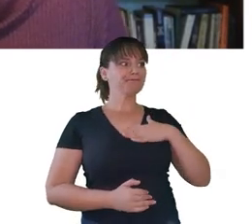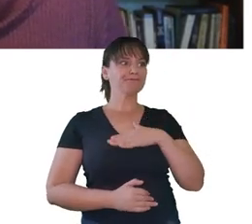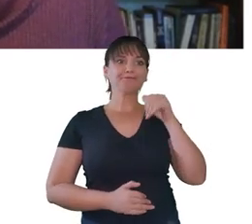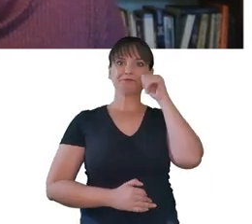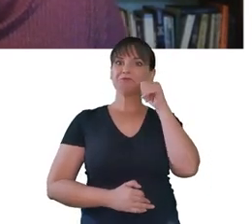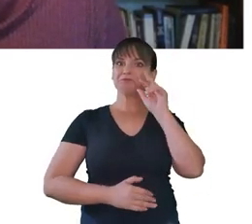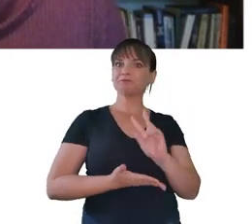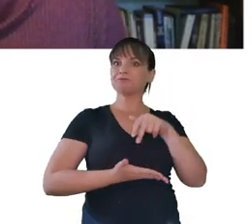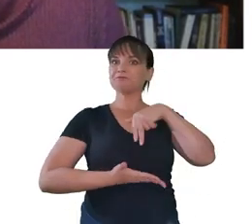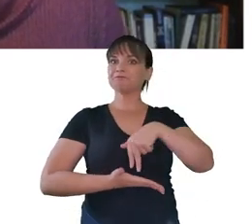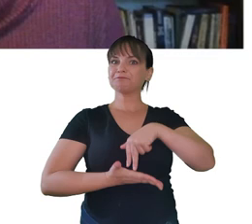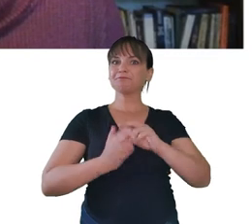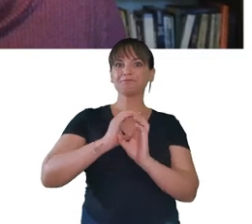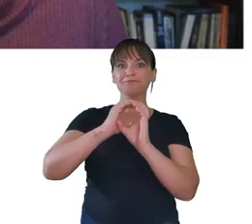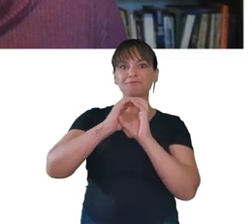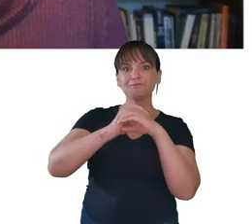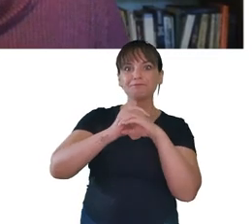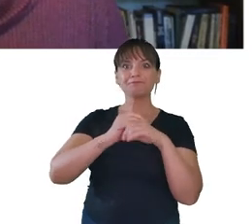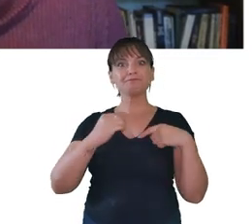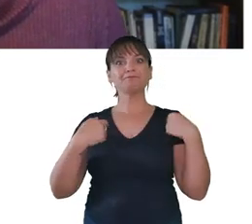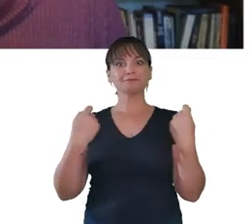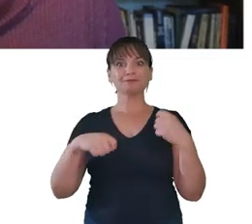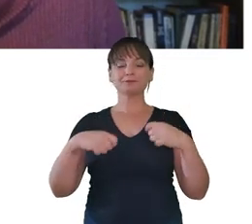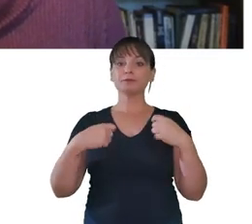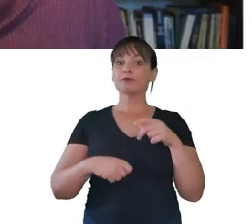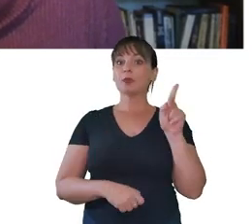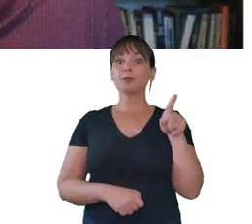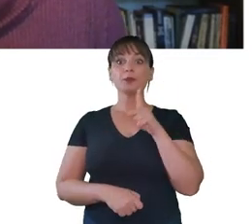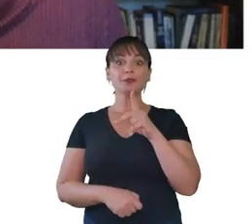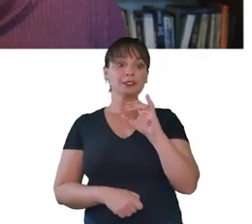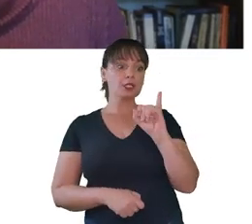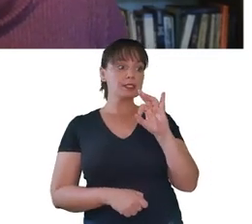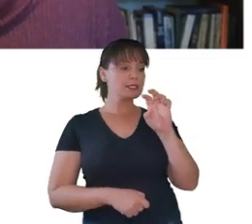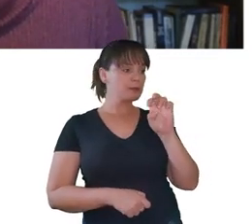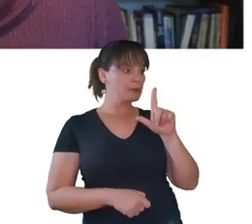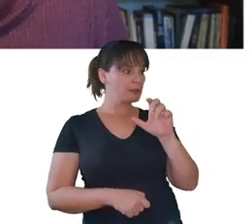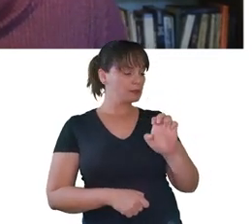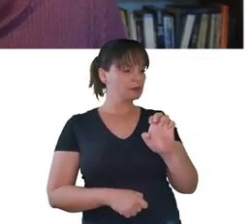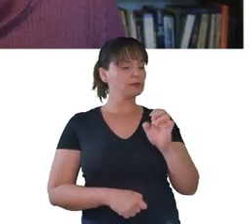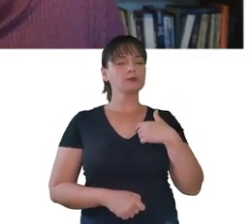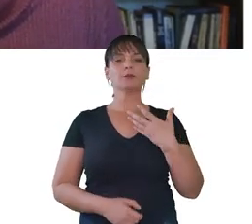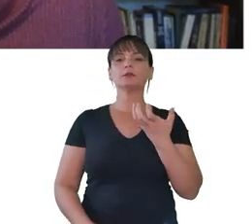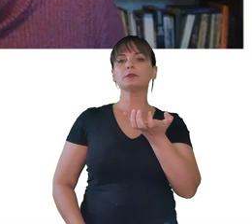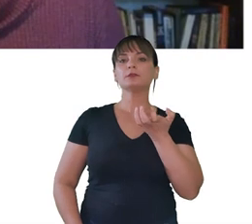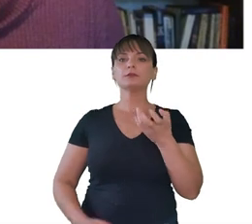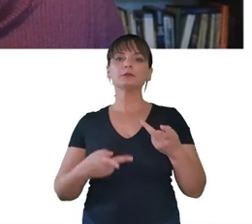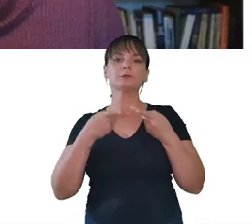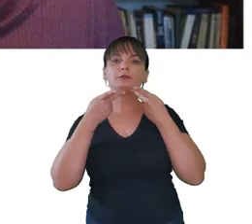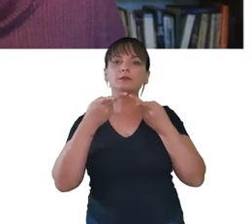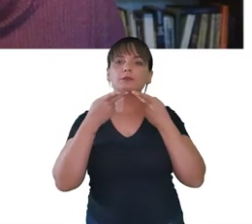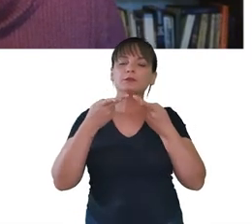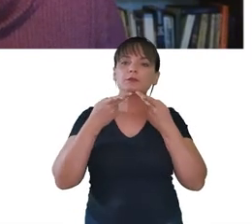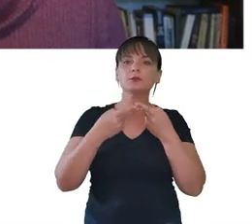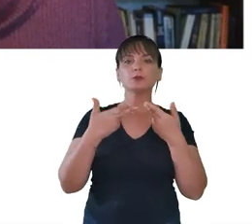vez mais da ciência, disso que a gente precisa. Professora Cibele, eu queria que você falasse um pouco sobre